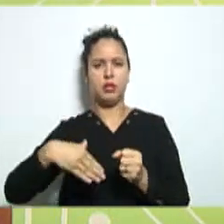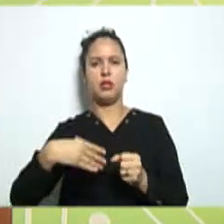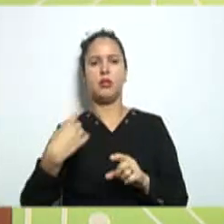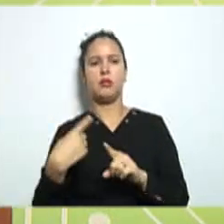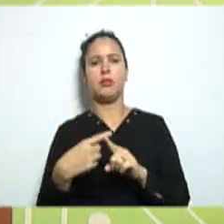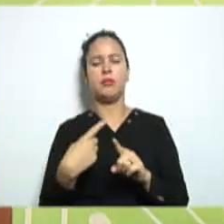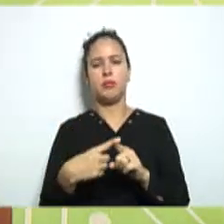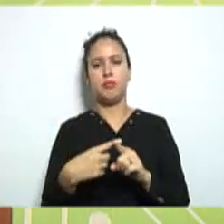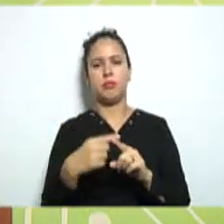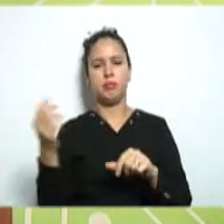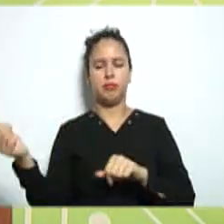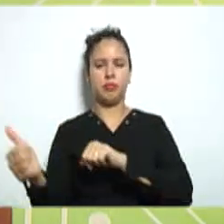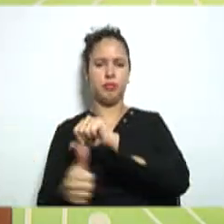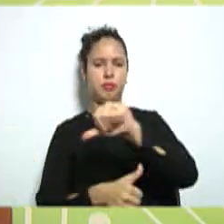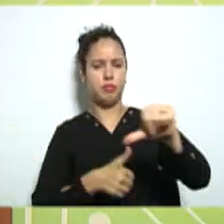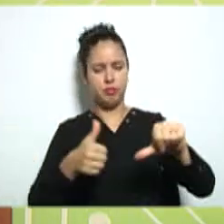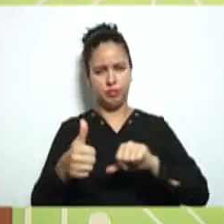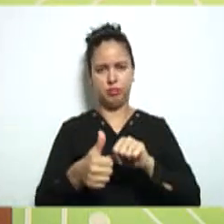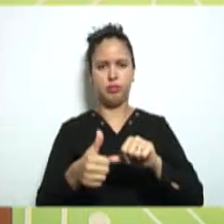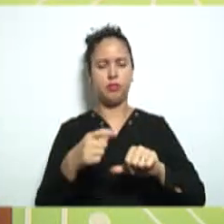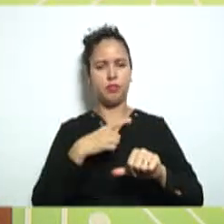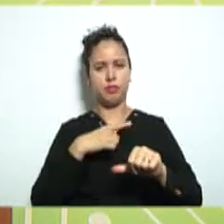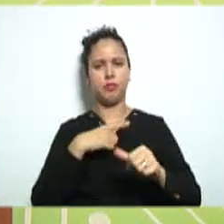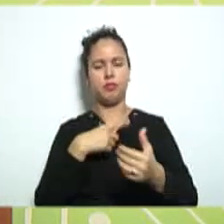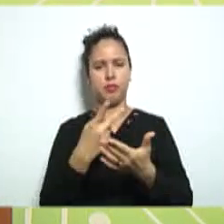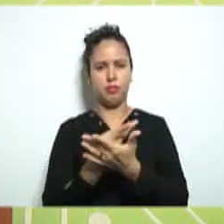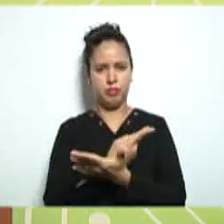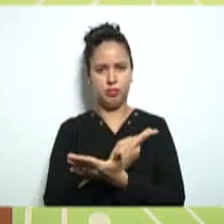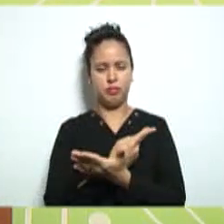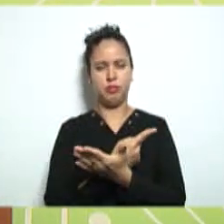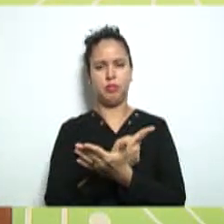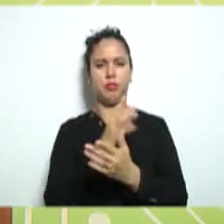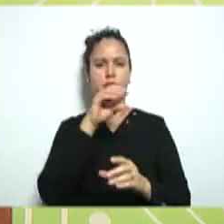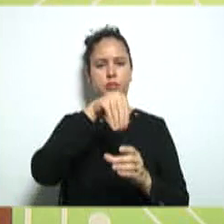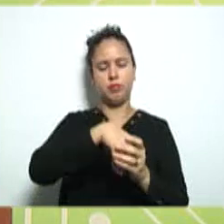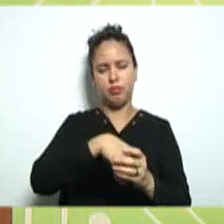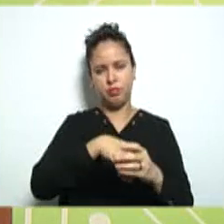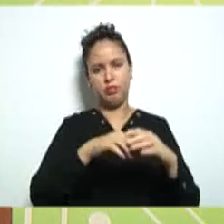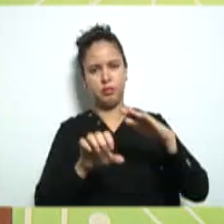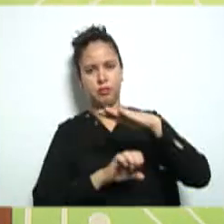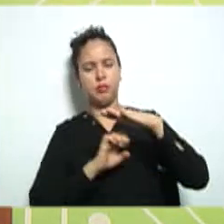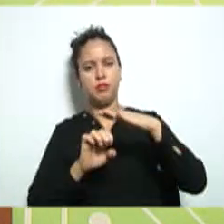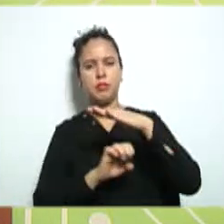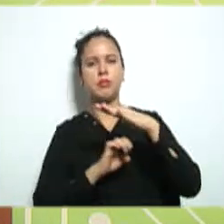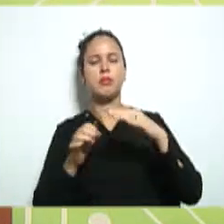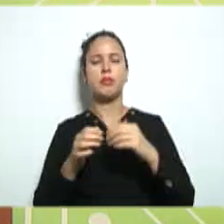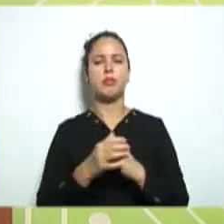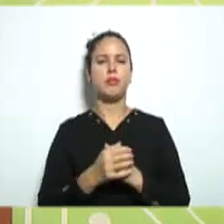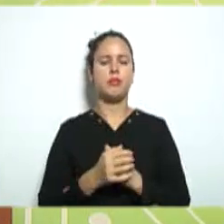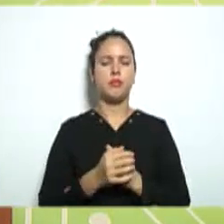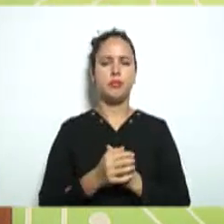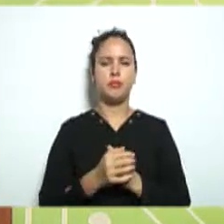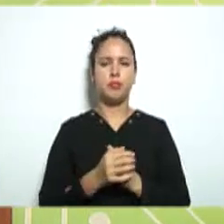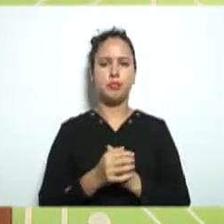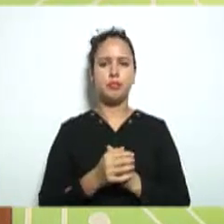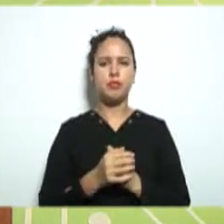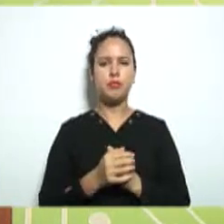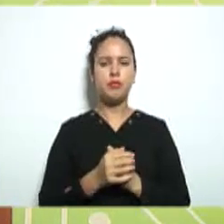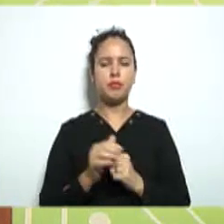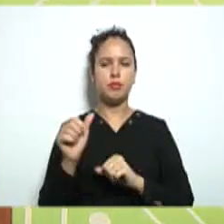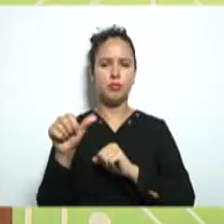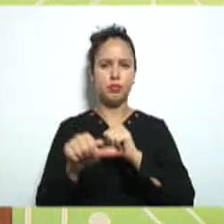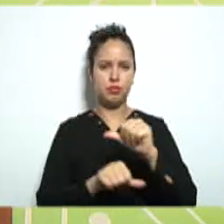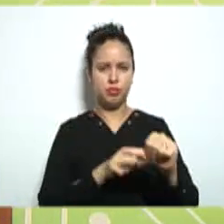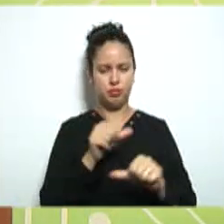essas modificações que foram feitas dentro dessas empresas. Então, o aumento da produtividade é isso, né? Essas mudanças